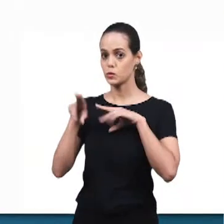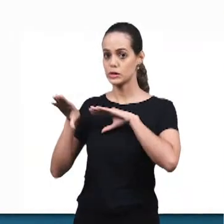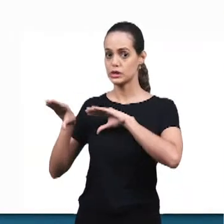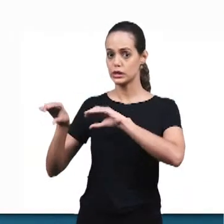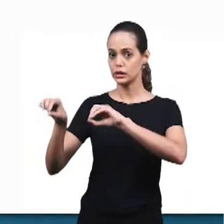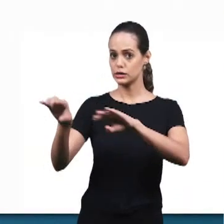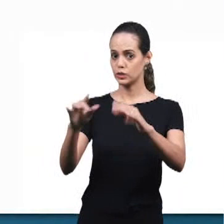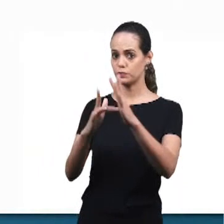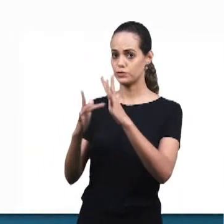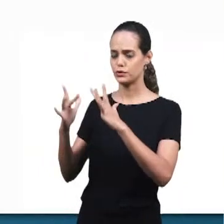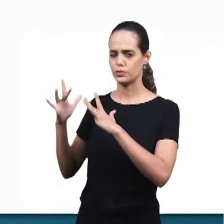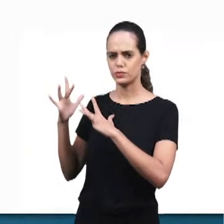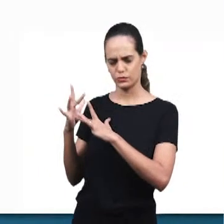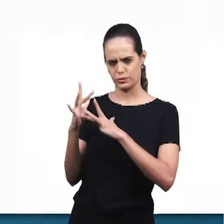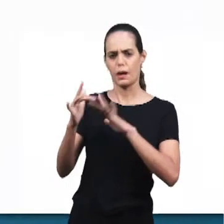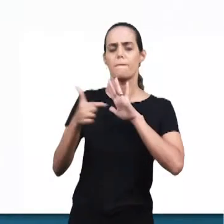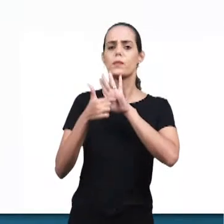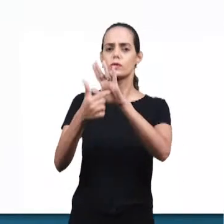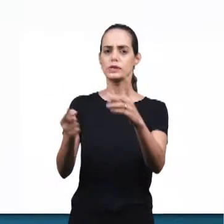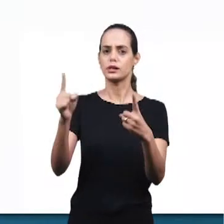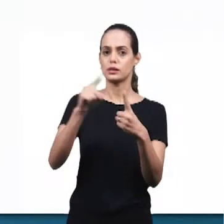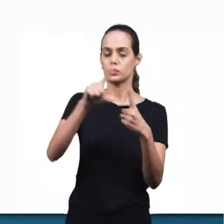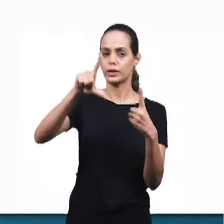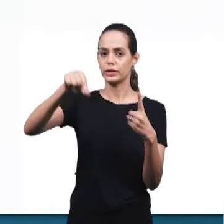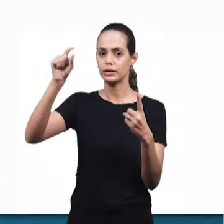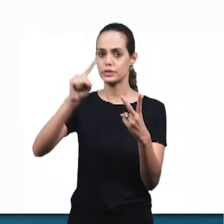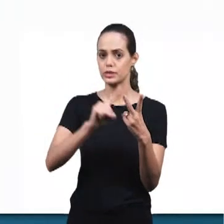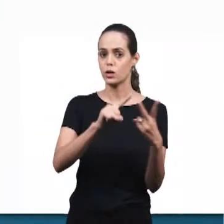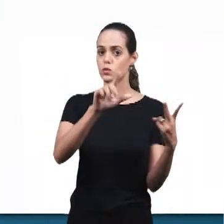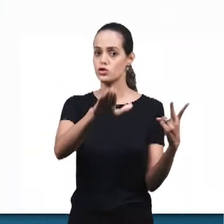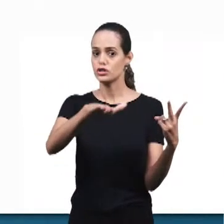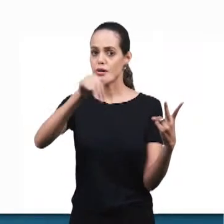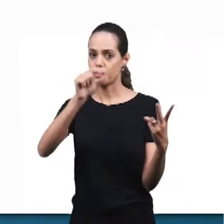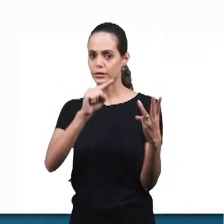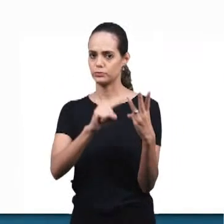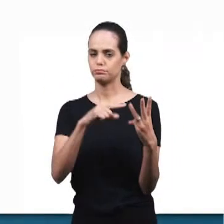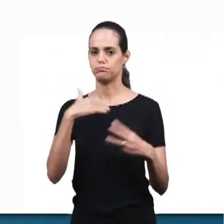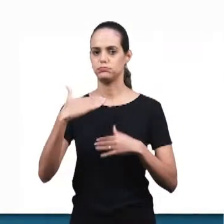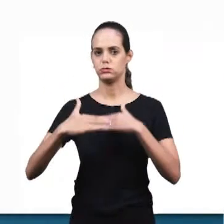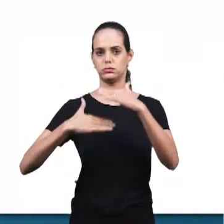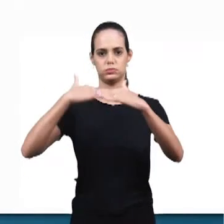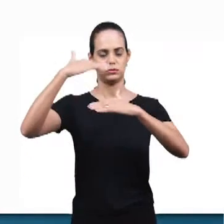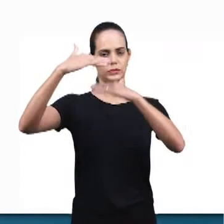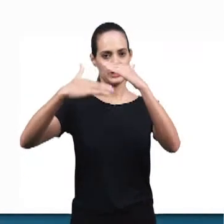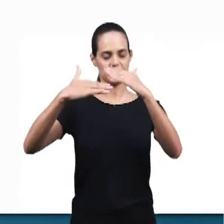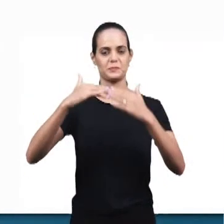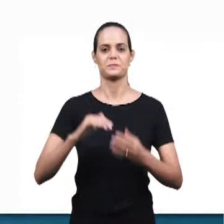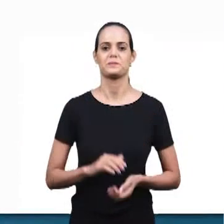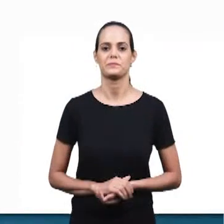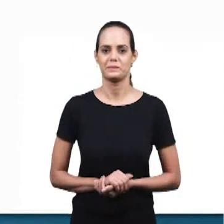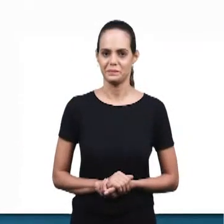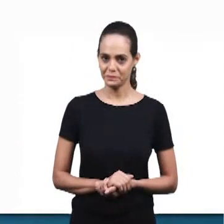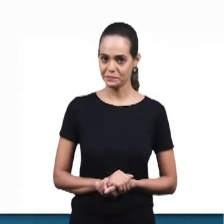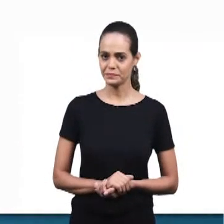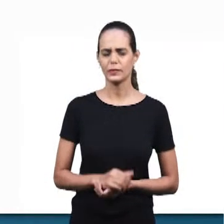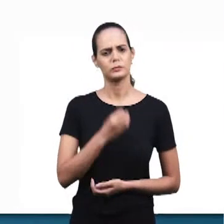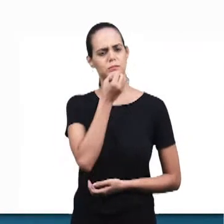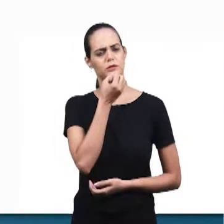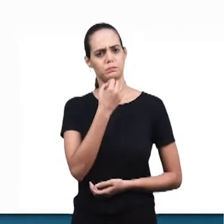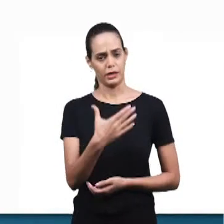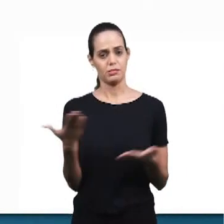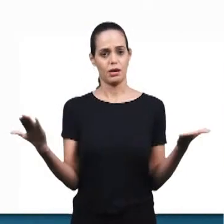de Jesus, identificando a eleição, o chamado e o processo. Muito